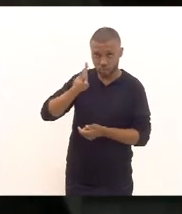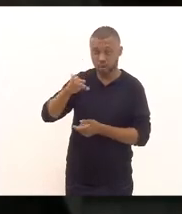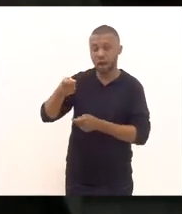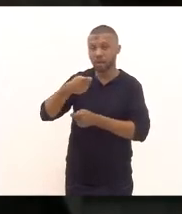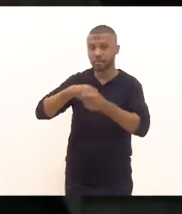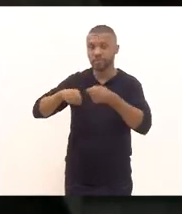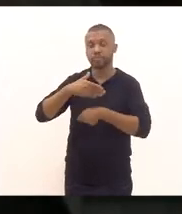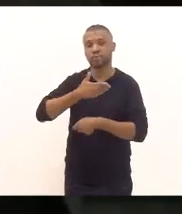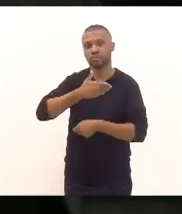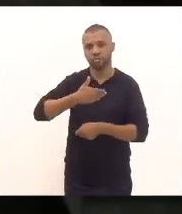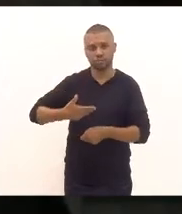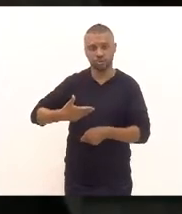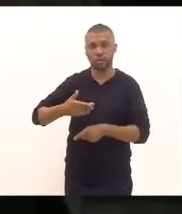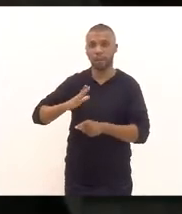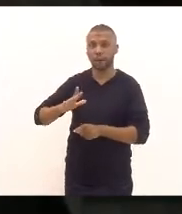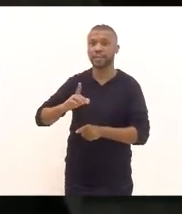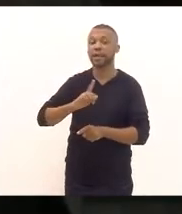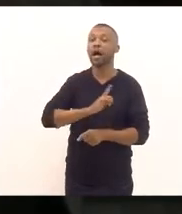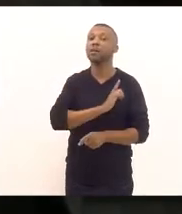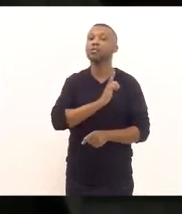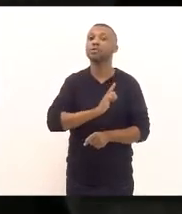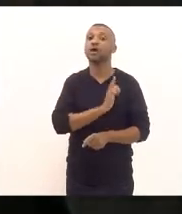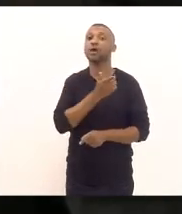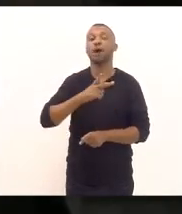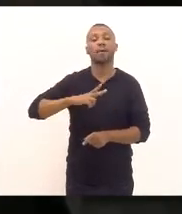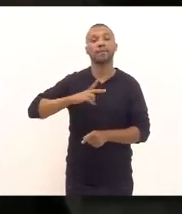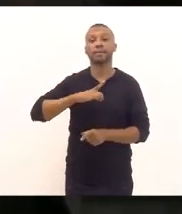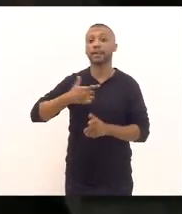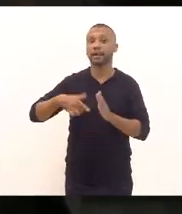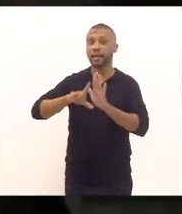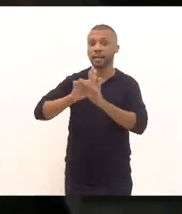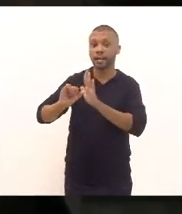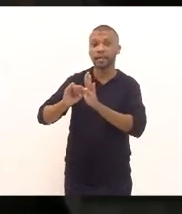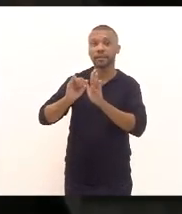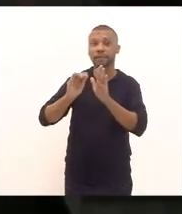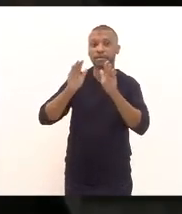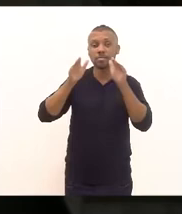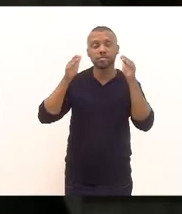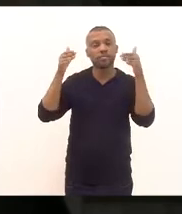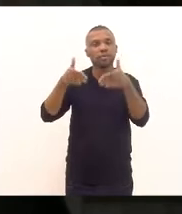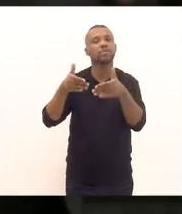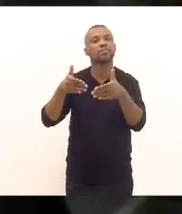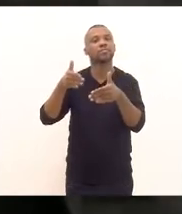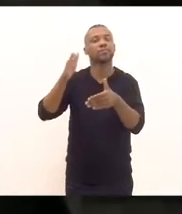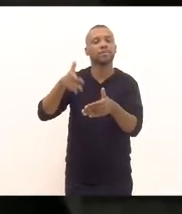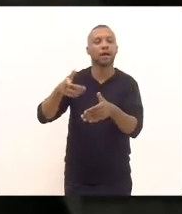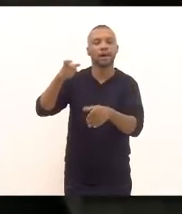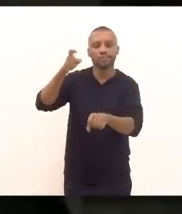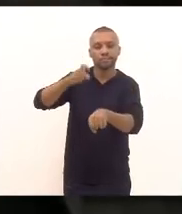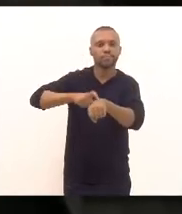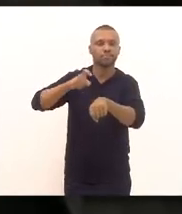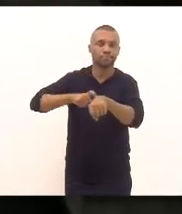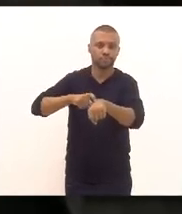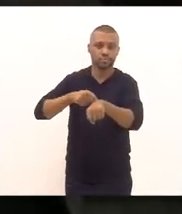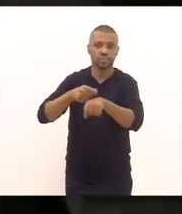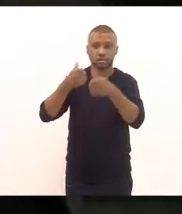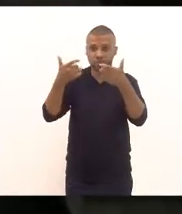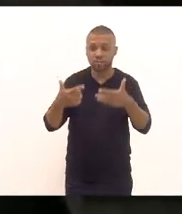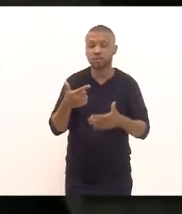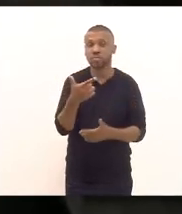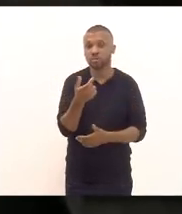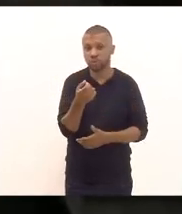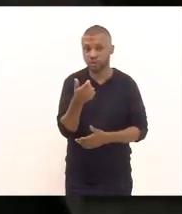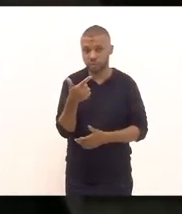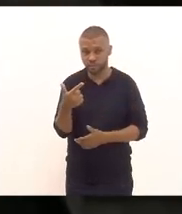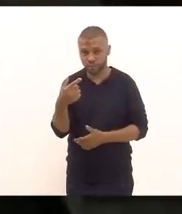continua por Fazer A gestão é privatizada a gente tem lei estadual nessa casa em vigor né que diz quem 2024